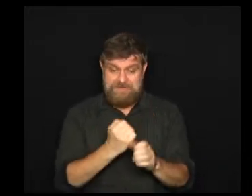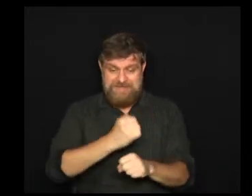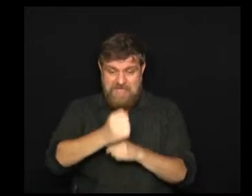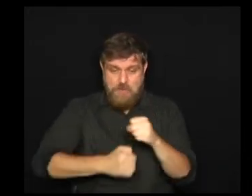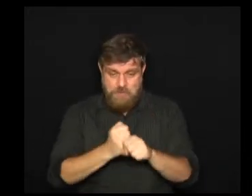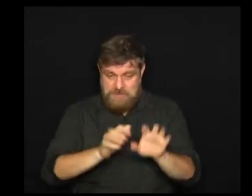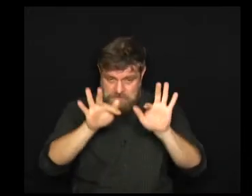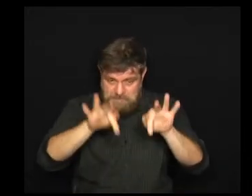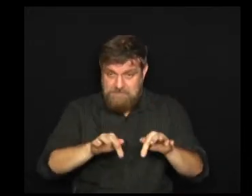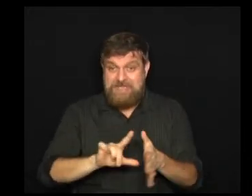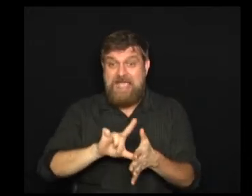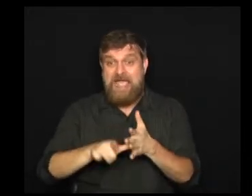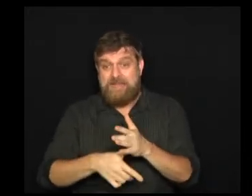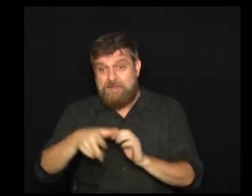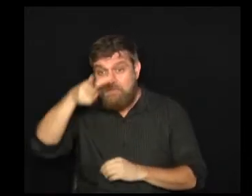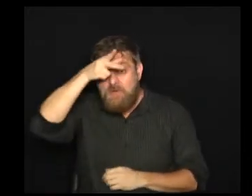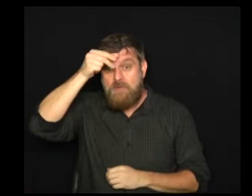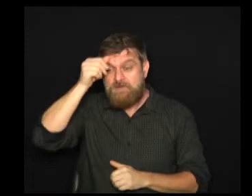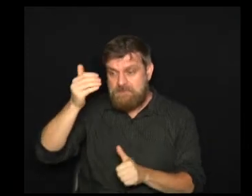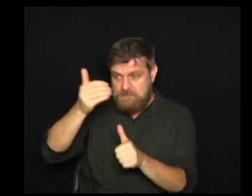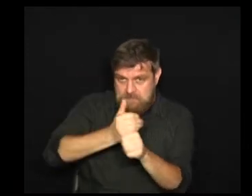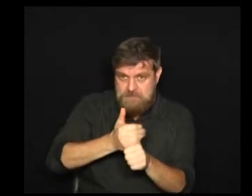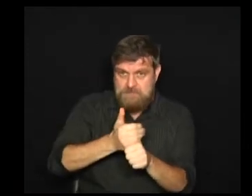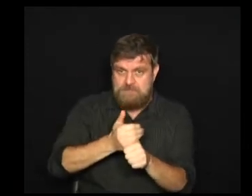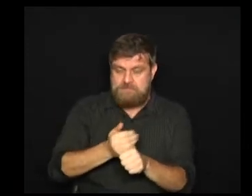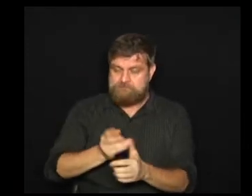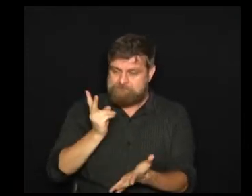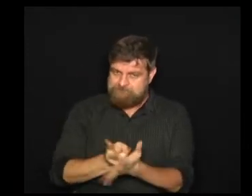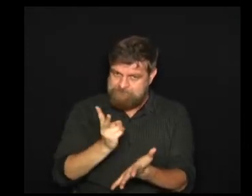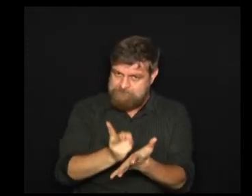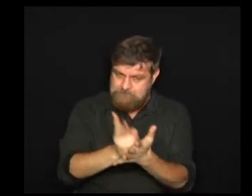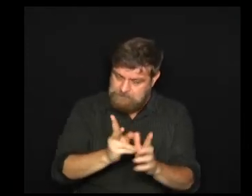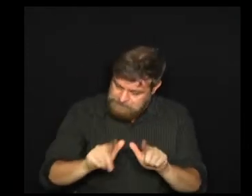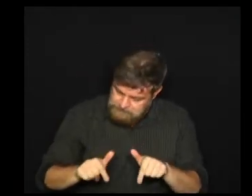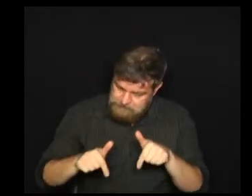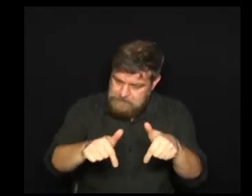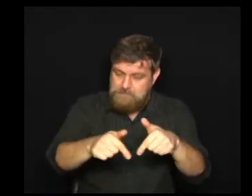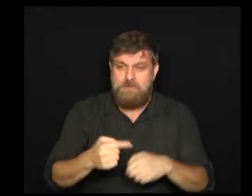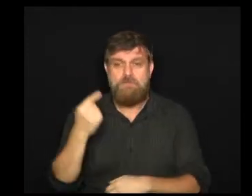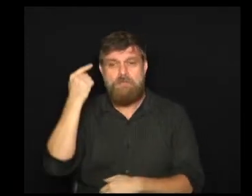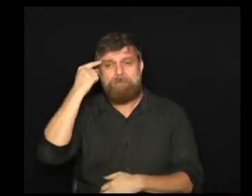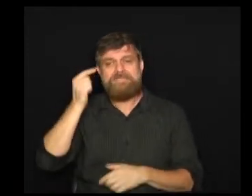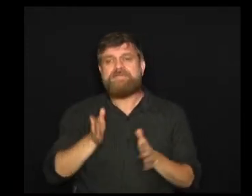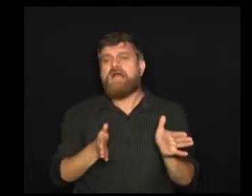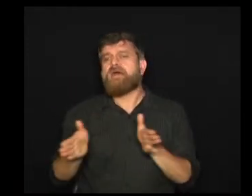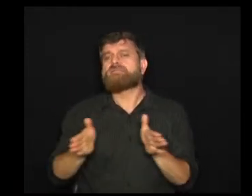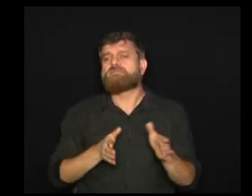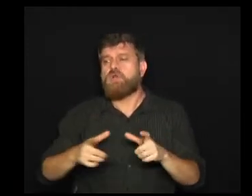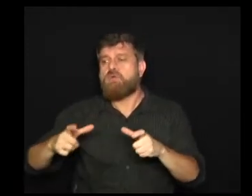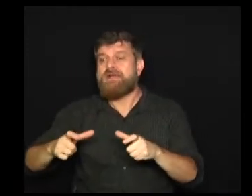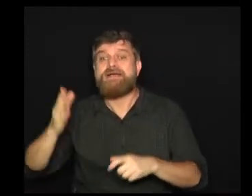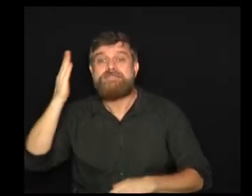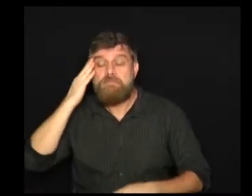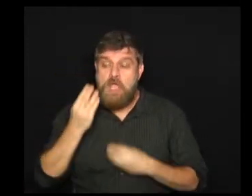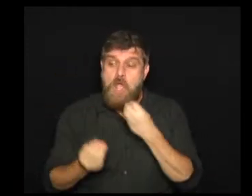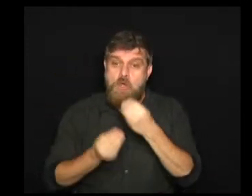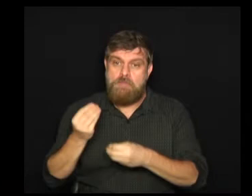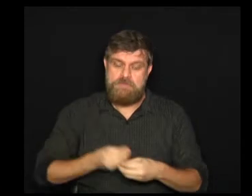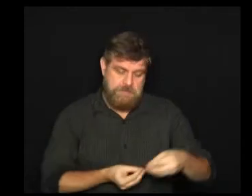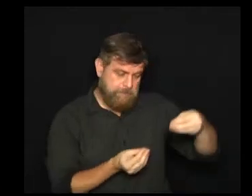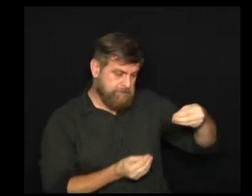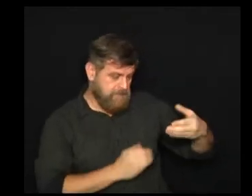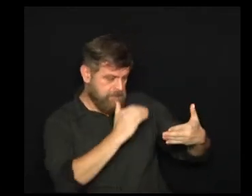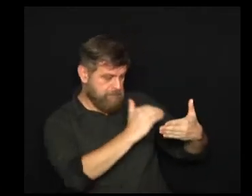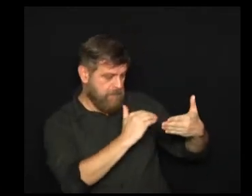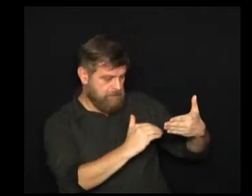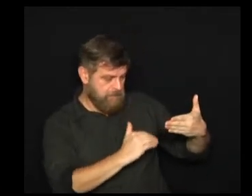para que as próximas gestões aí possam, quando for falar em acessibilidade em algum lugar, já sei como fazer. Pega o plano e olha,